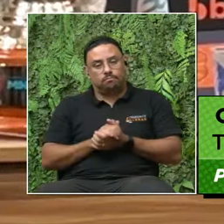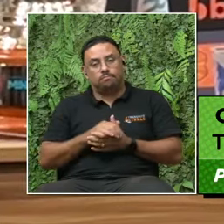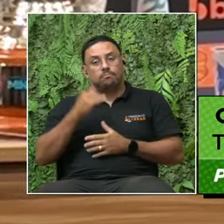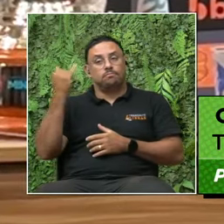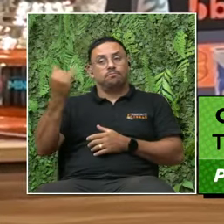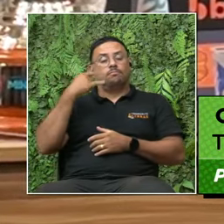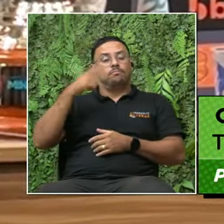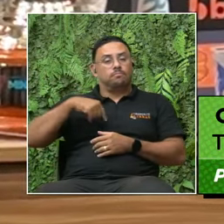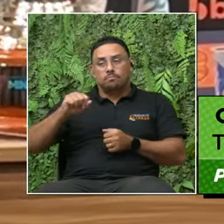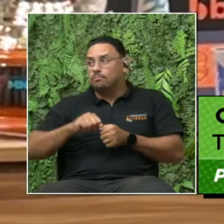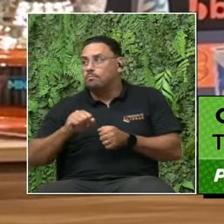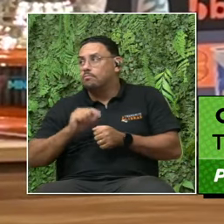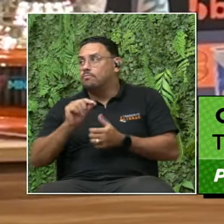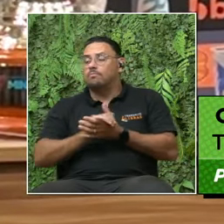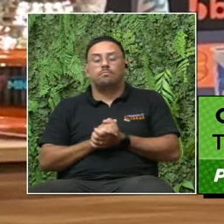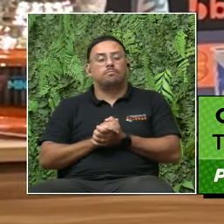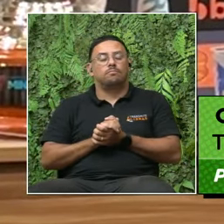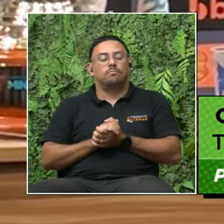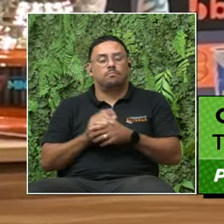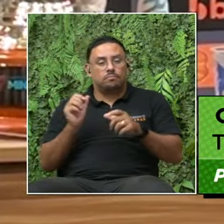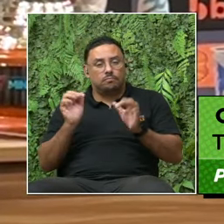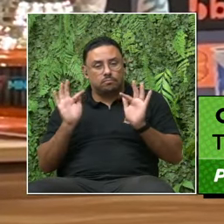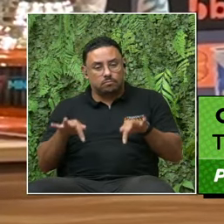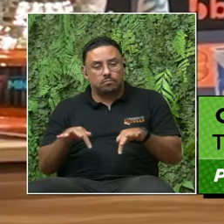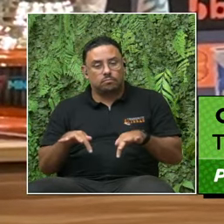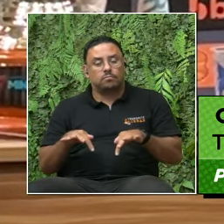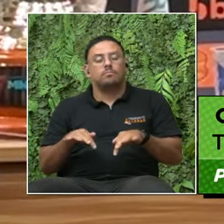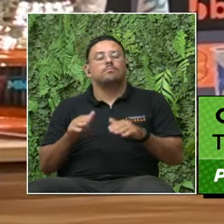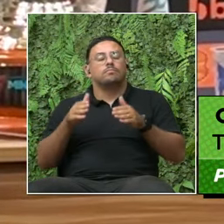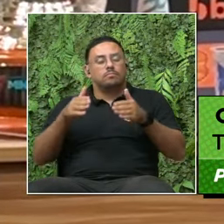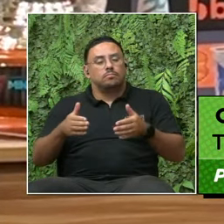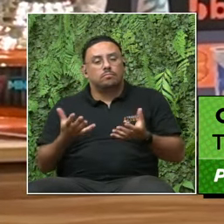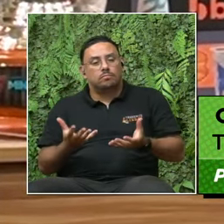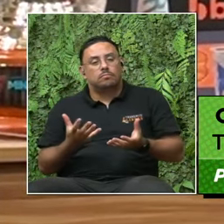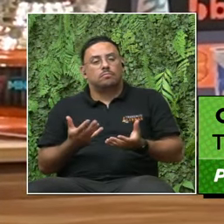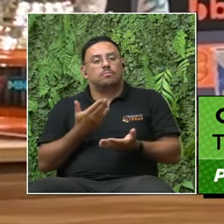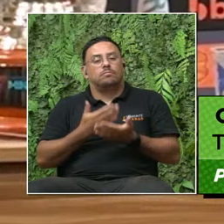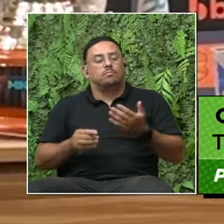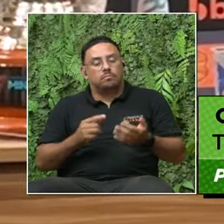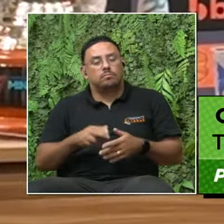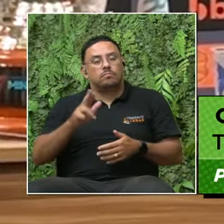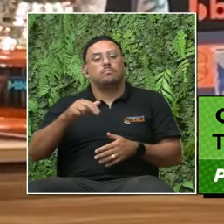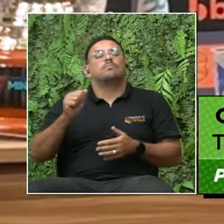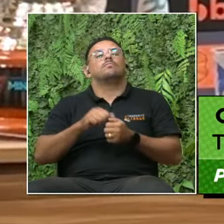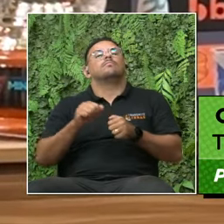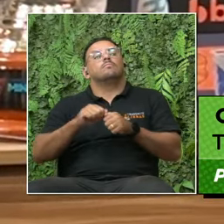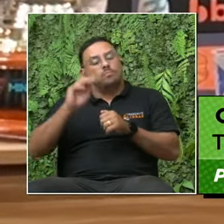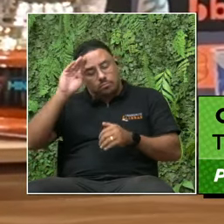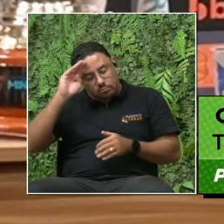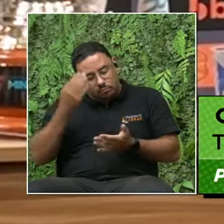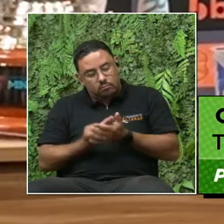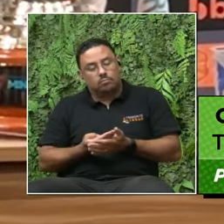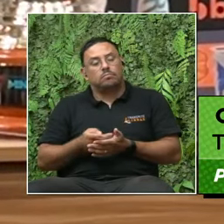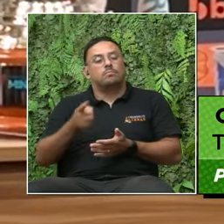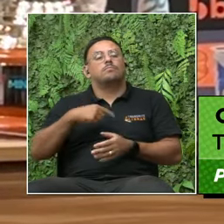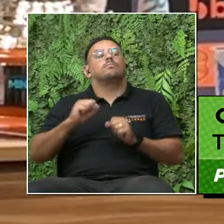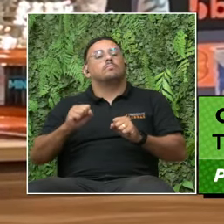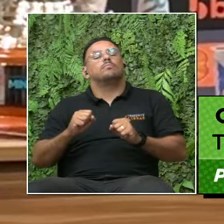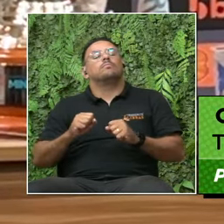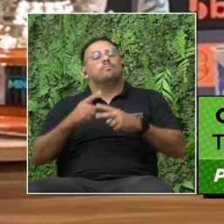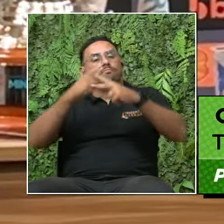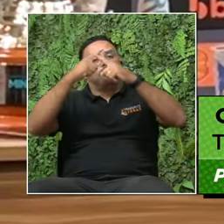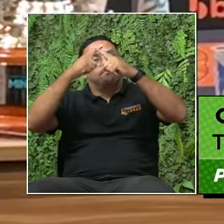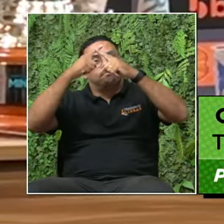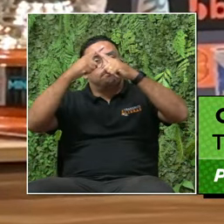importa elego final lo que yo quiero de mi futbolista es que nunca dejen de creer Y que nunca dejen de